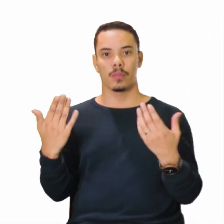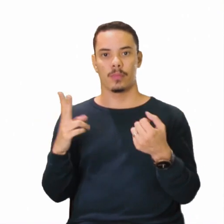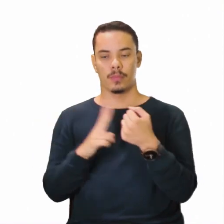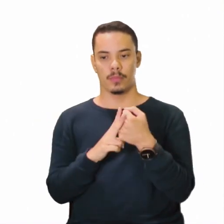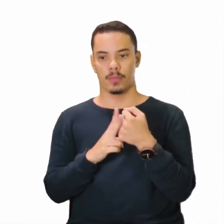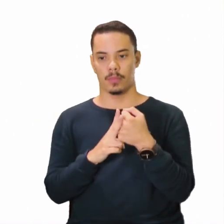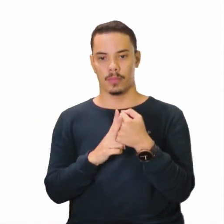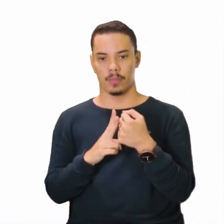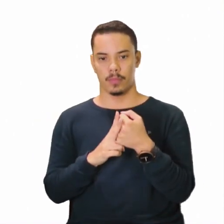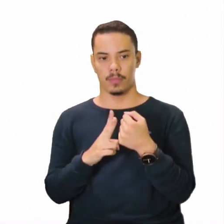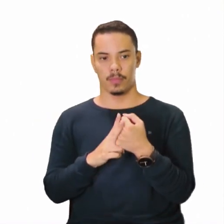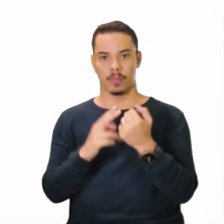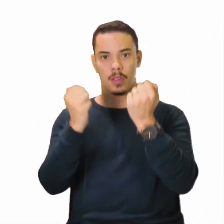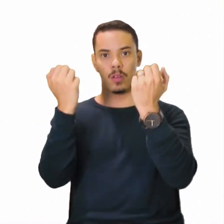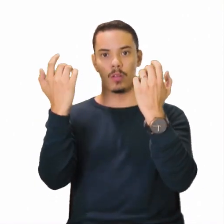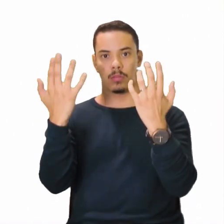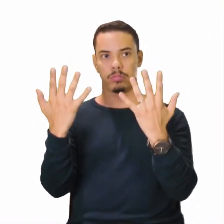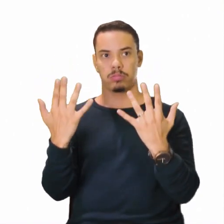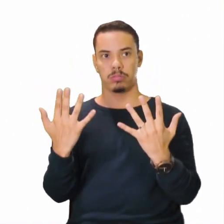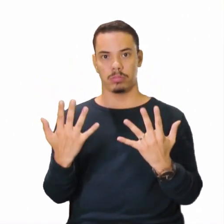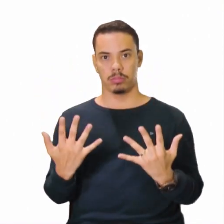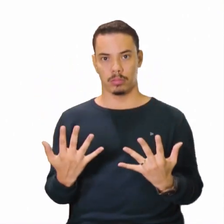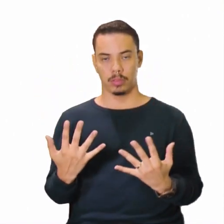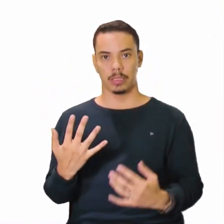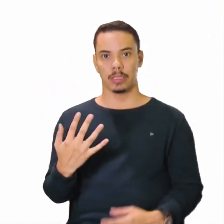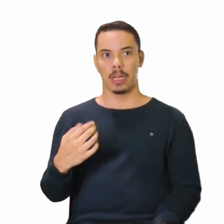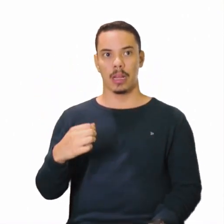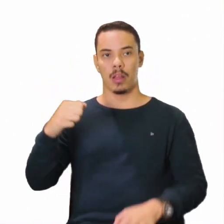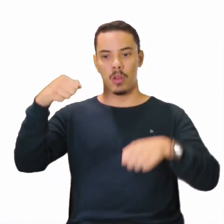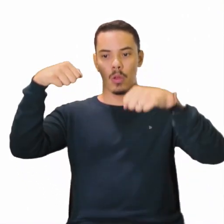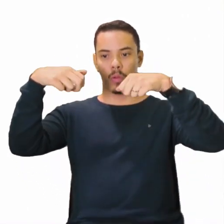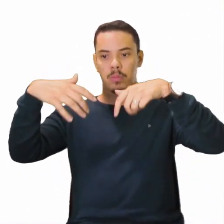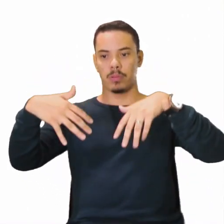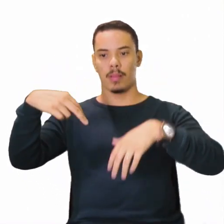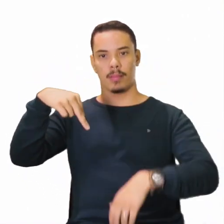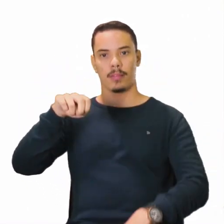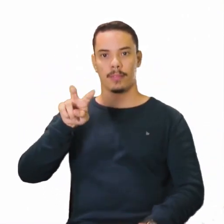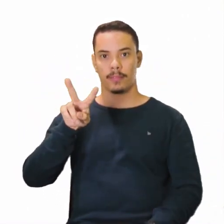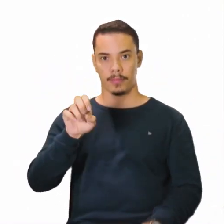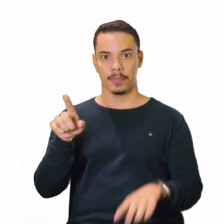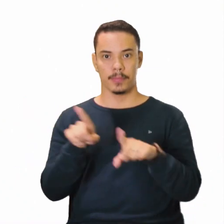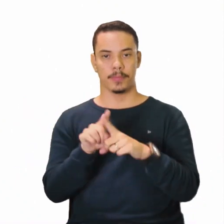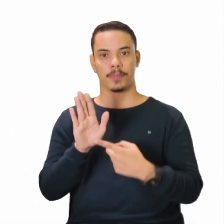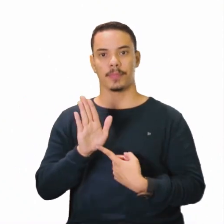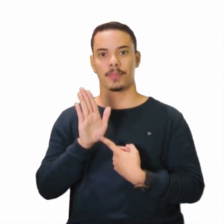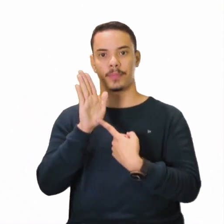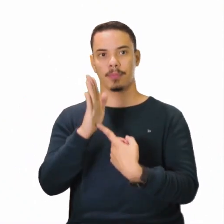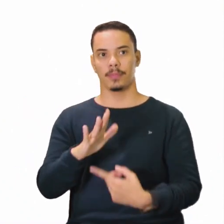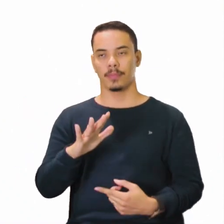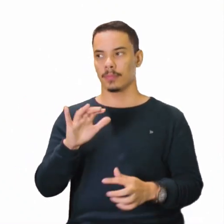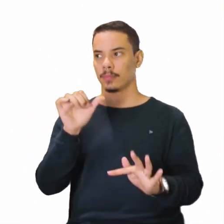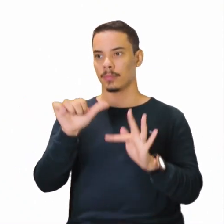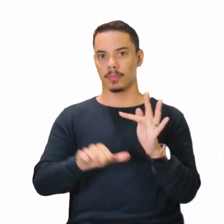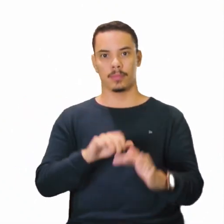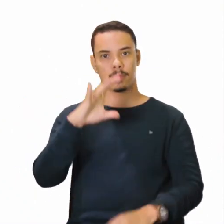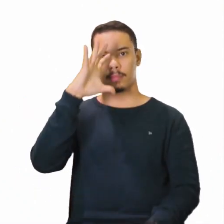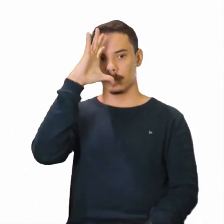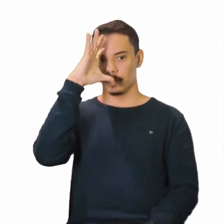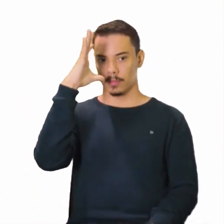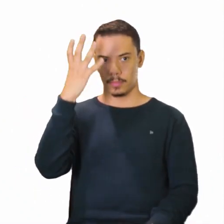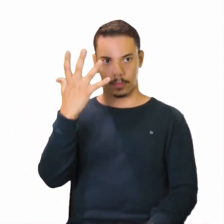verbo? Nevar. Ok. E ele indica fenômeno da natureza. Assim